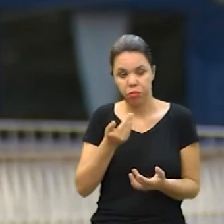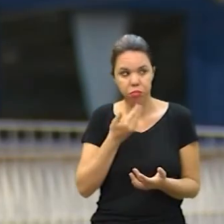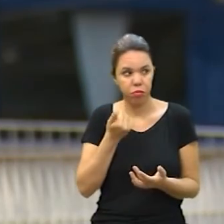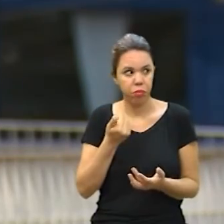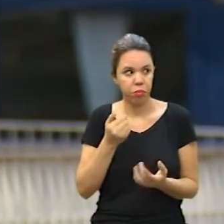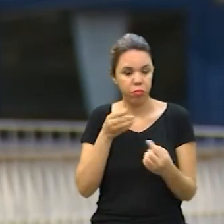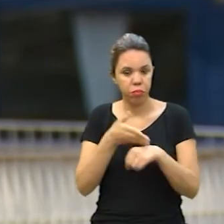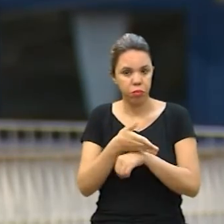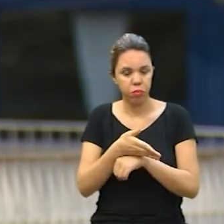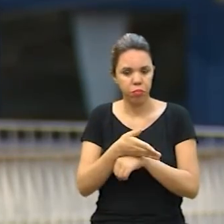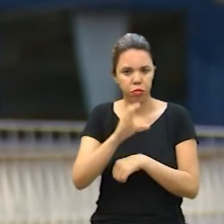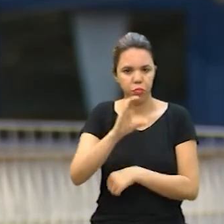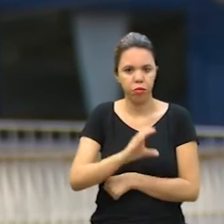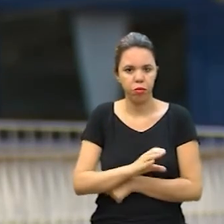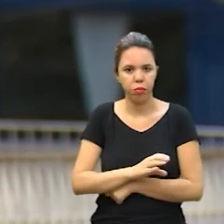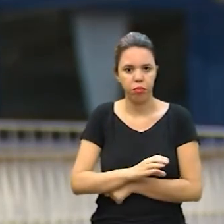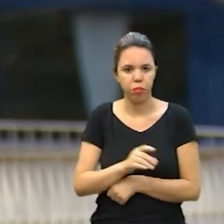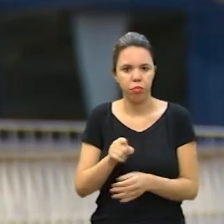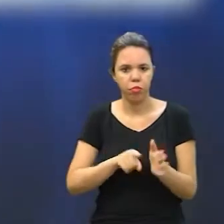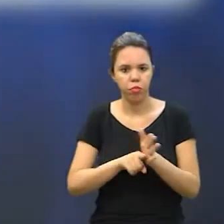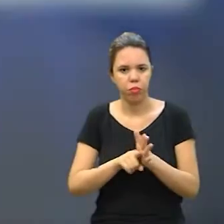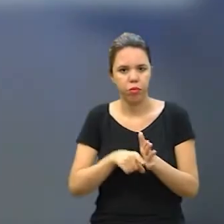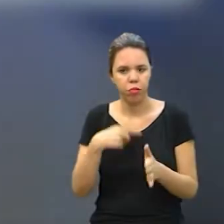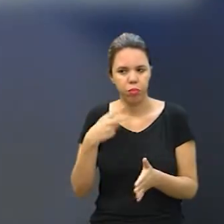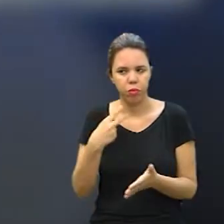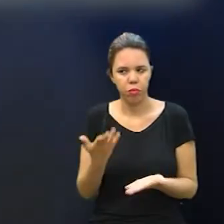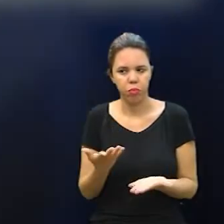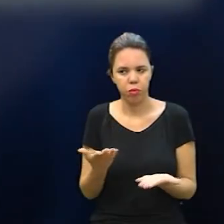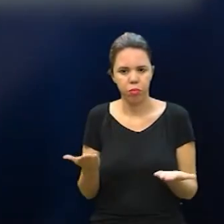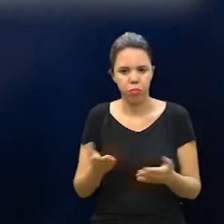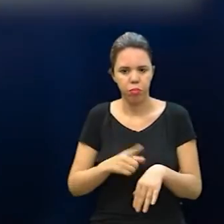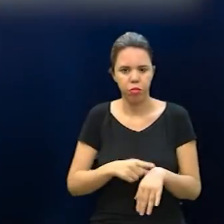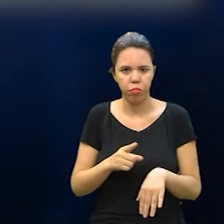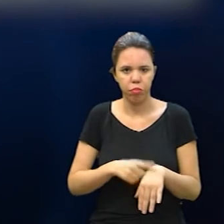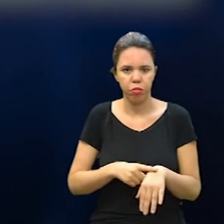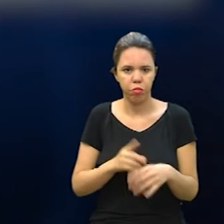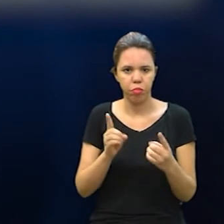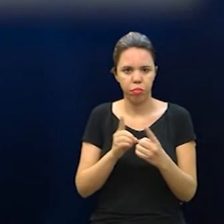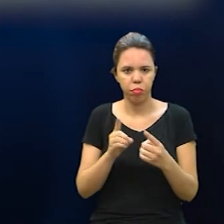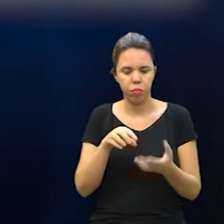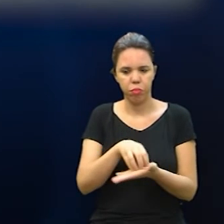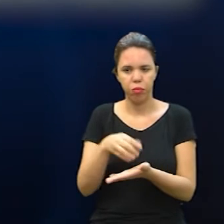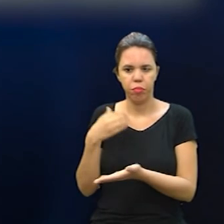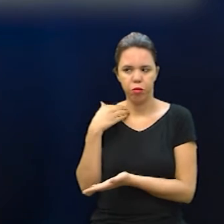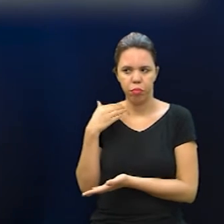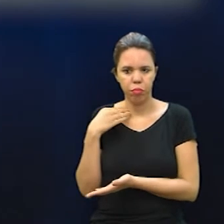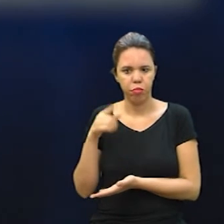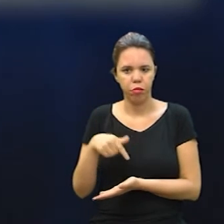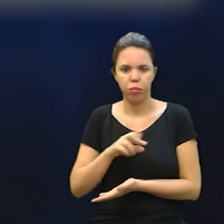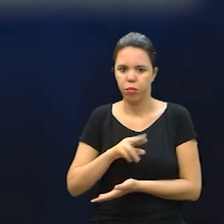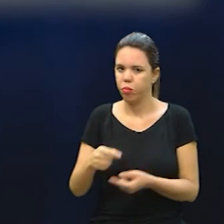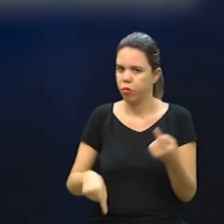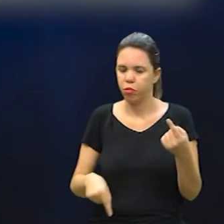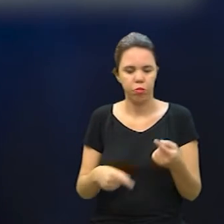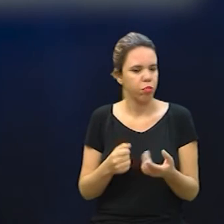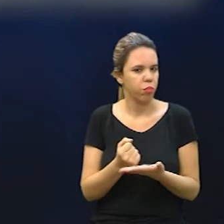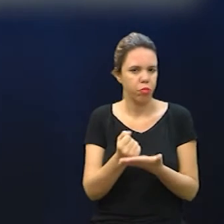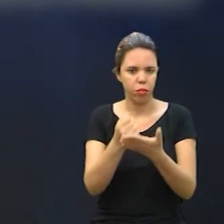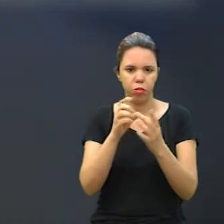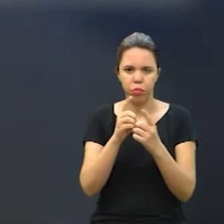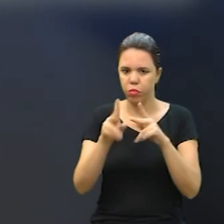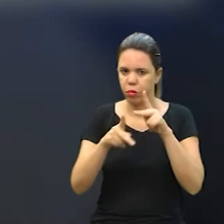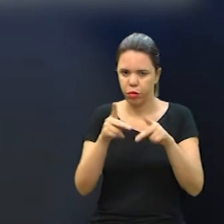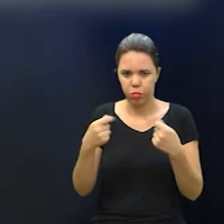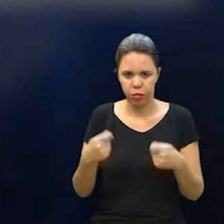facilitaria o atendimento e o acesso dos cidadãos. De acordo com o parlamentar, o atual horário de atendimento das agências bancárias não